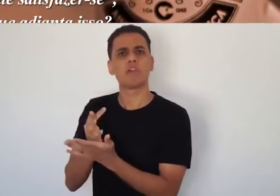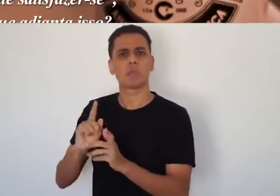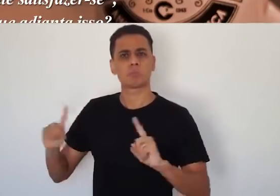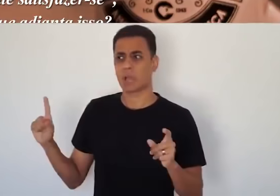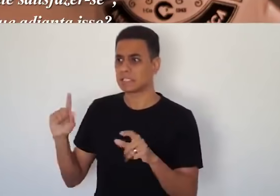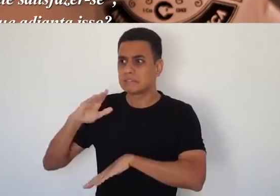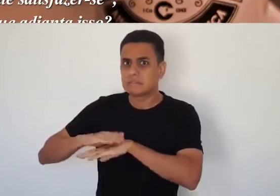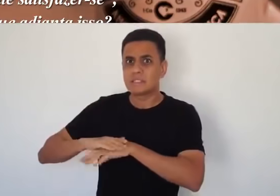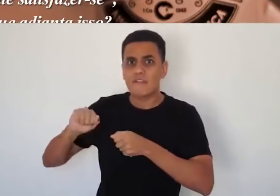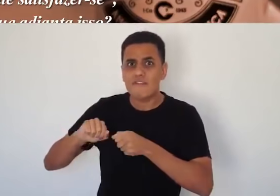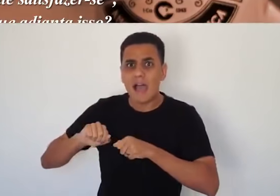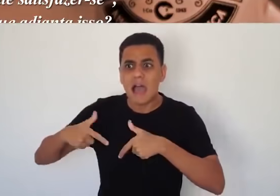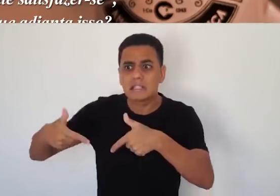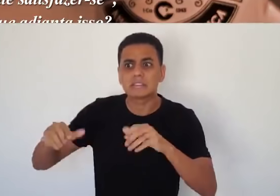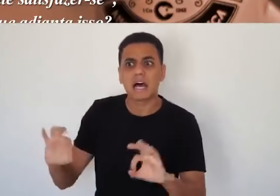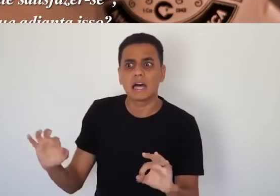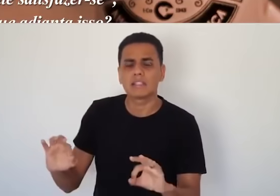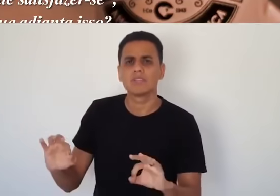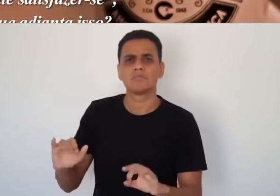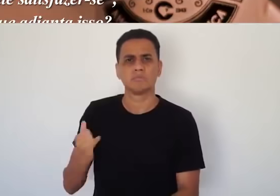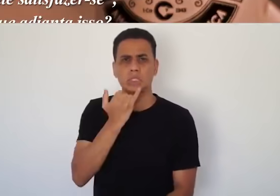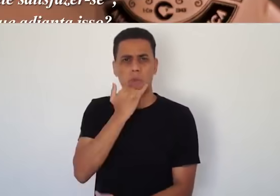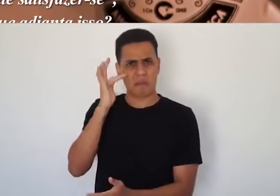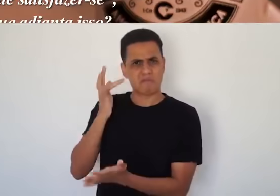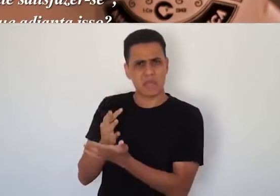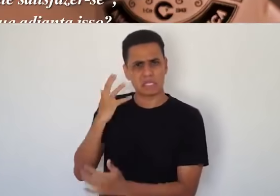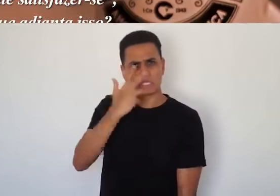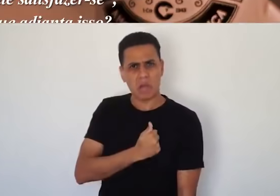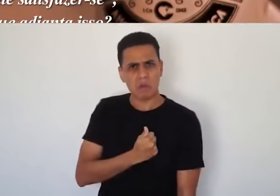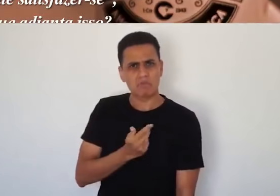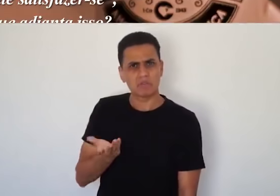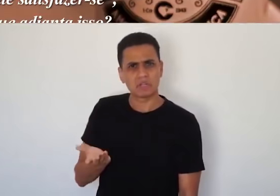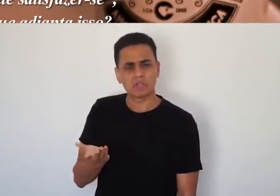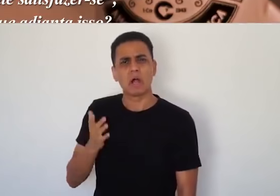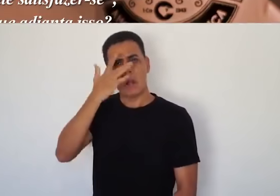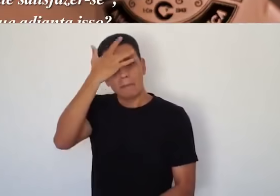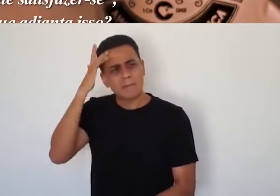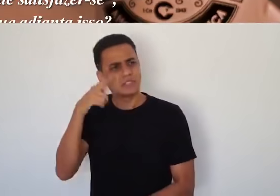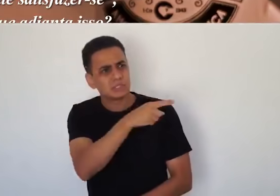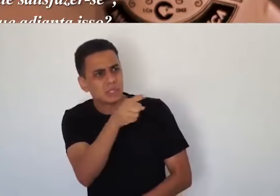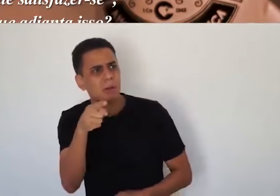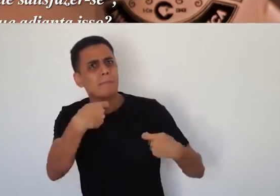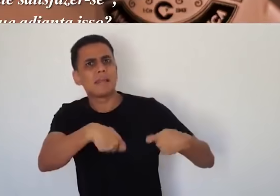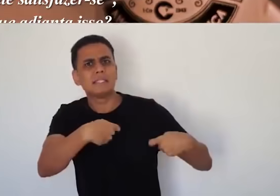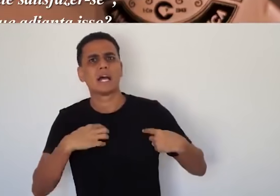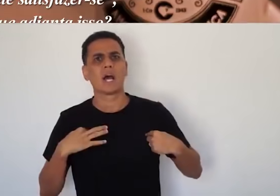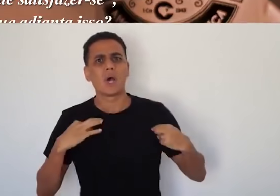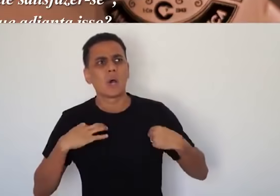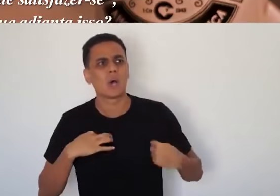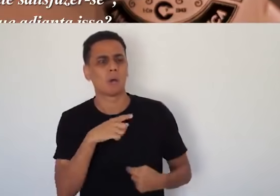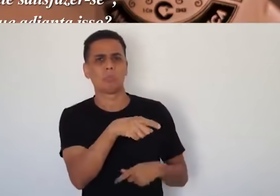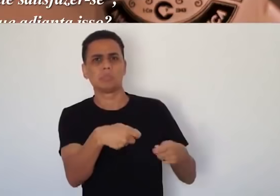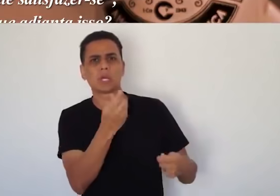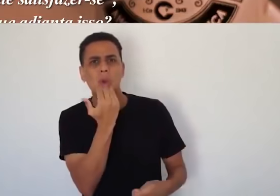isso? Assim também a fé, por si só, se não for acompanhada de obras, está morta. Mas alguém